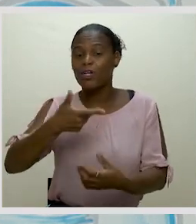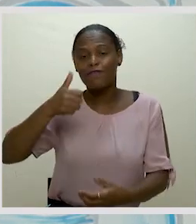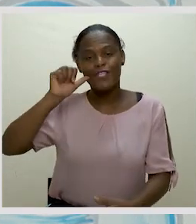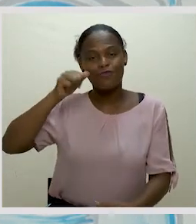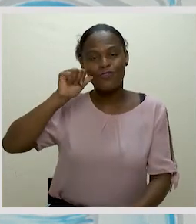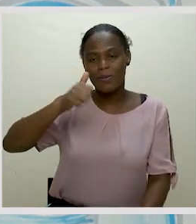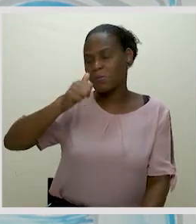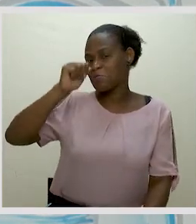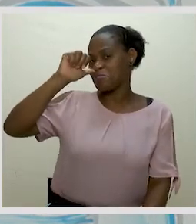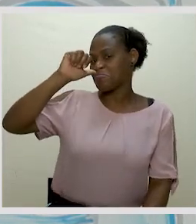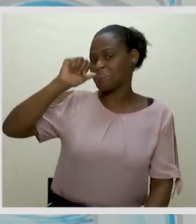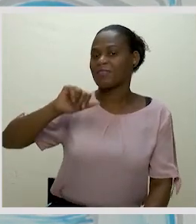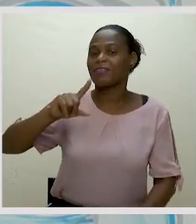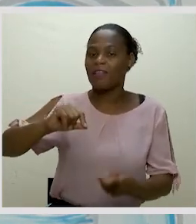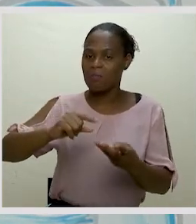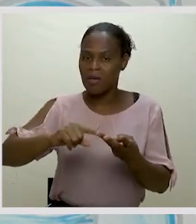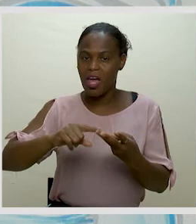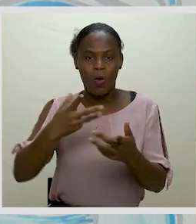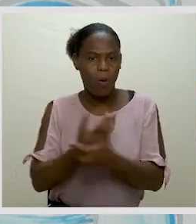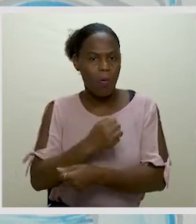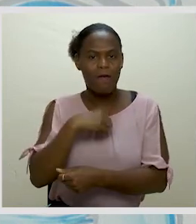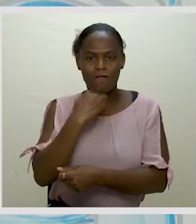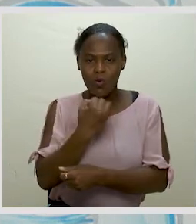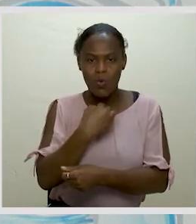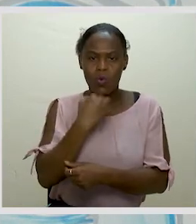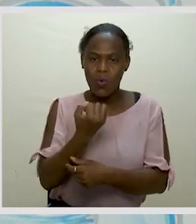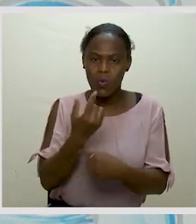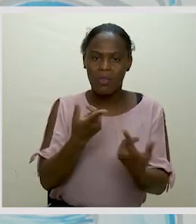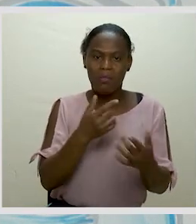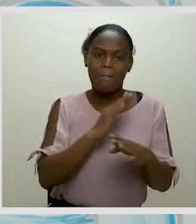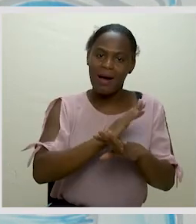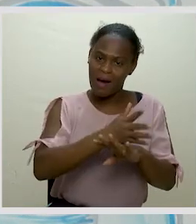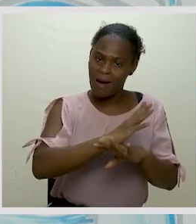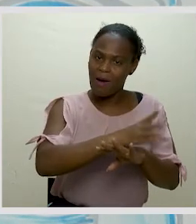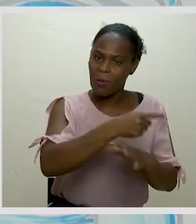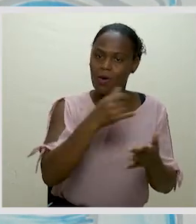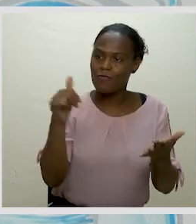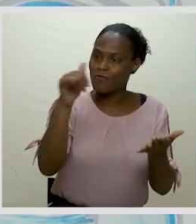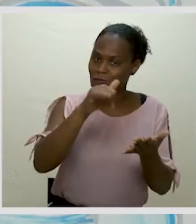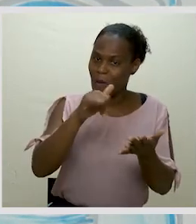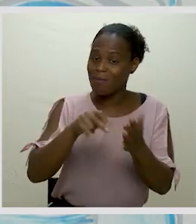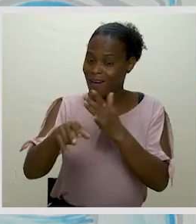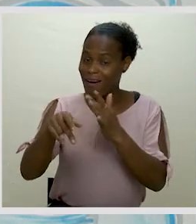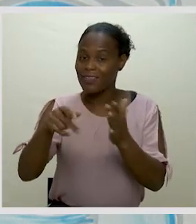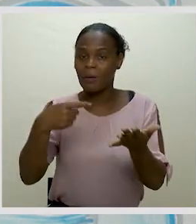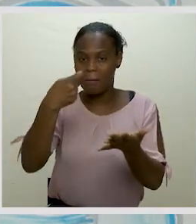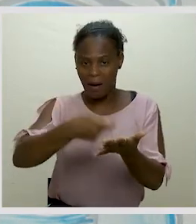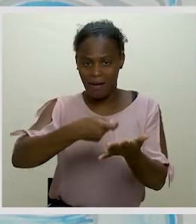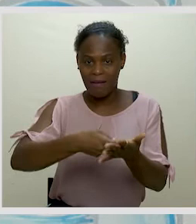vinho que é produzido enchendo as caldeiras, compram frutas, por exemplo, pagam um barco, né? Pagam um avião para lá